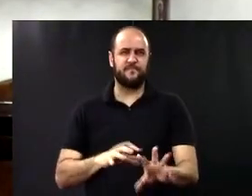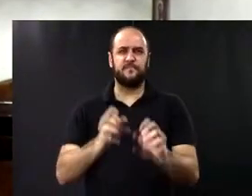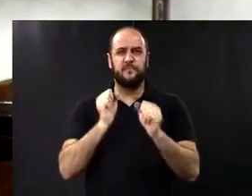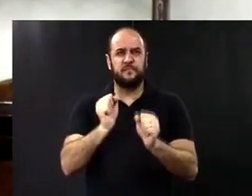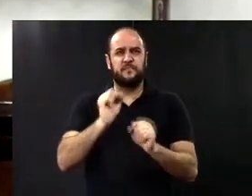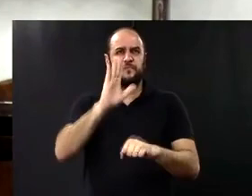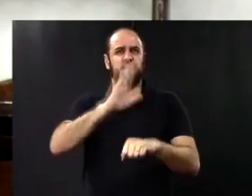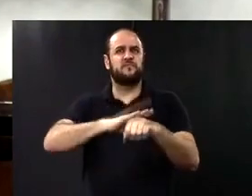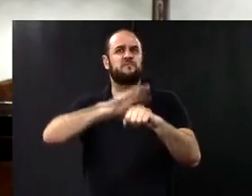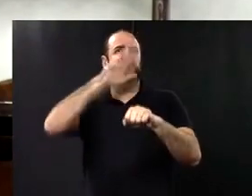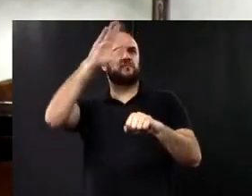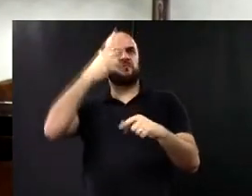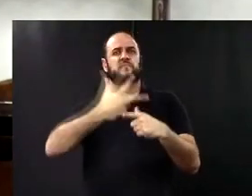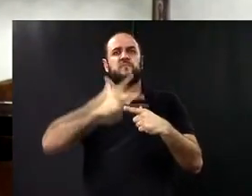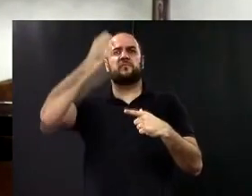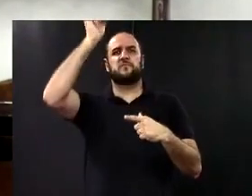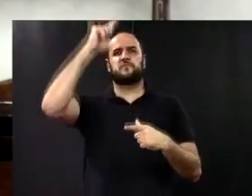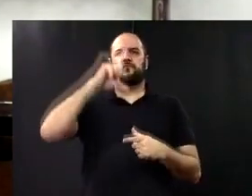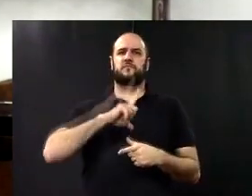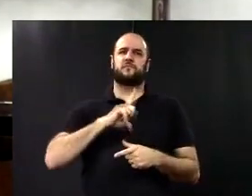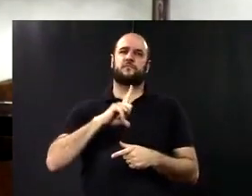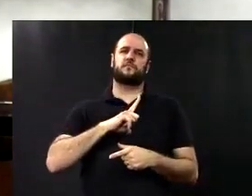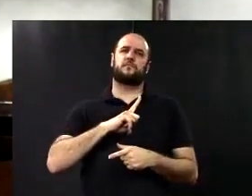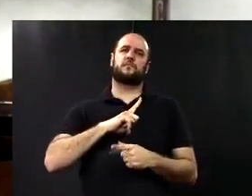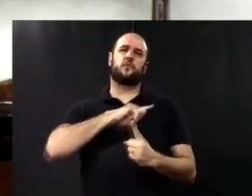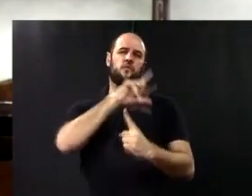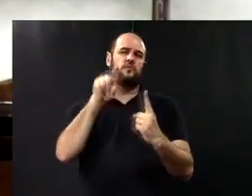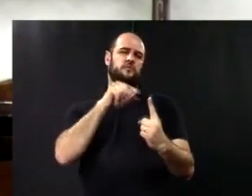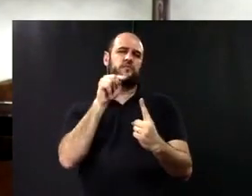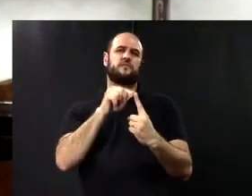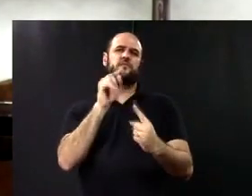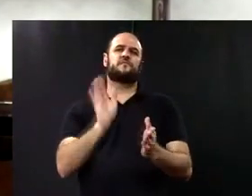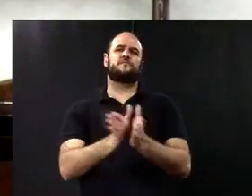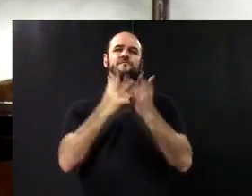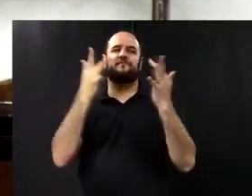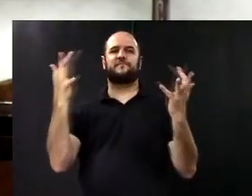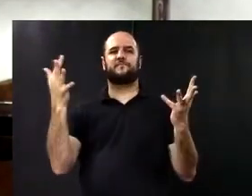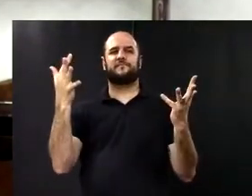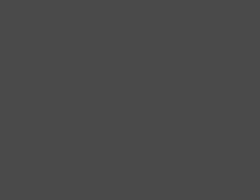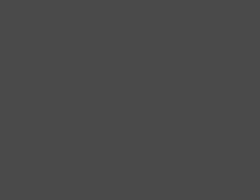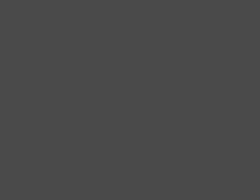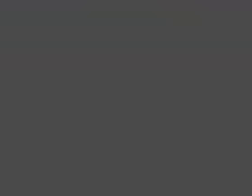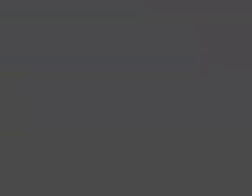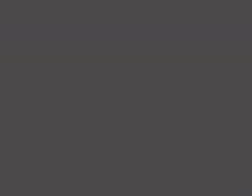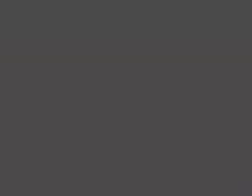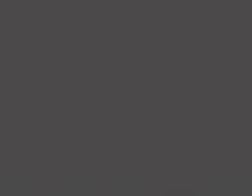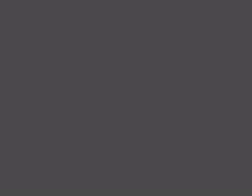perseverantes em prol desse grande objetivo, que é receber a coroa da vida.